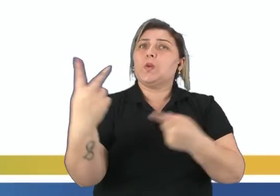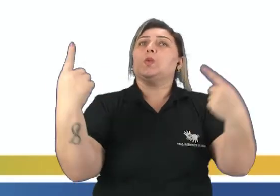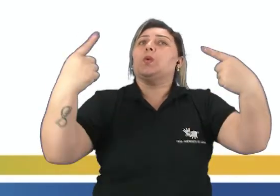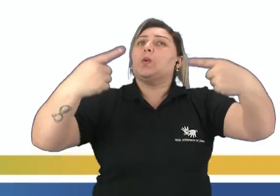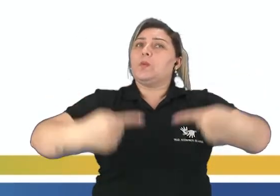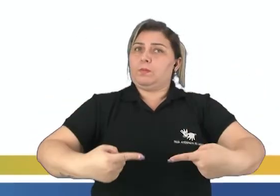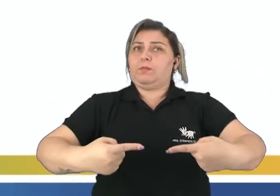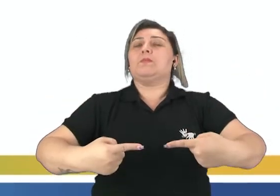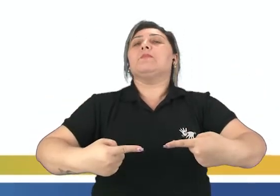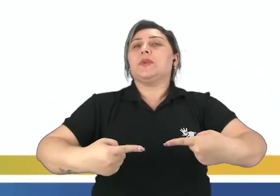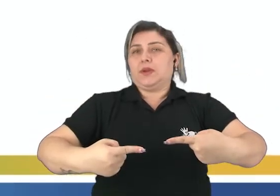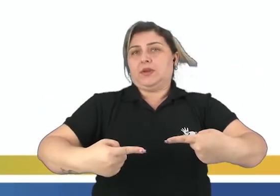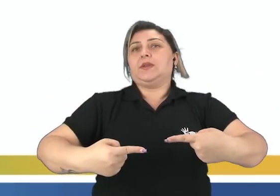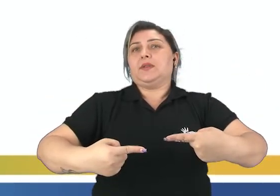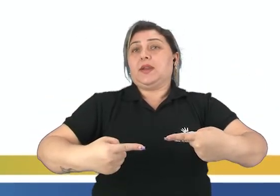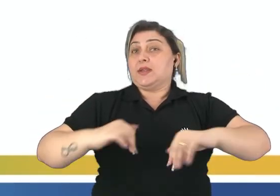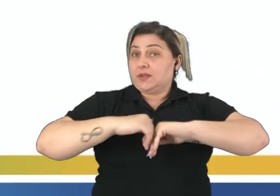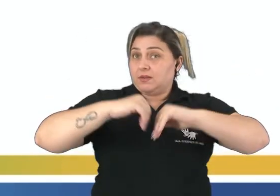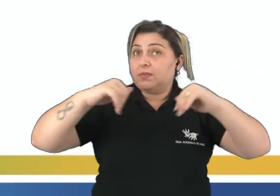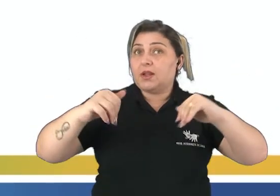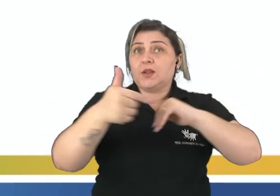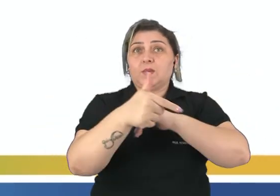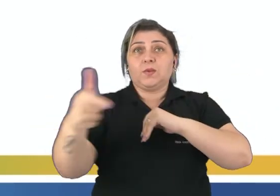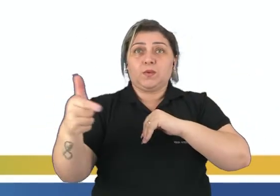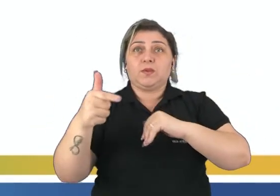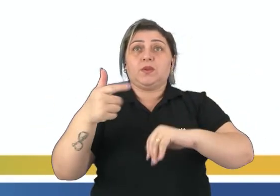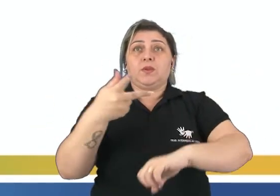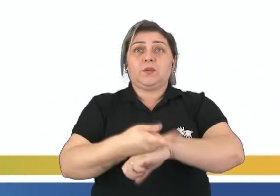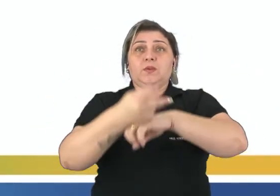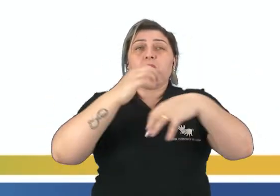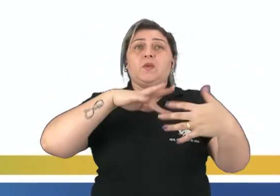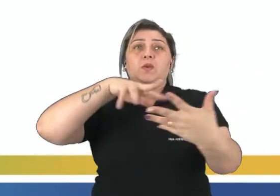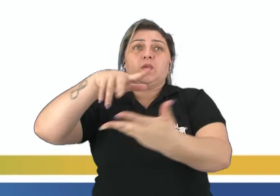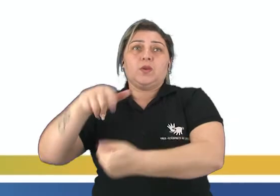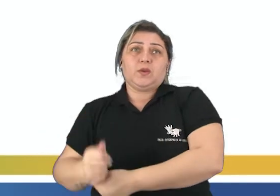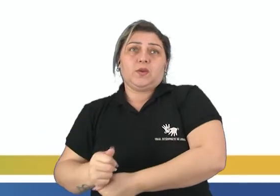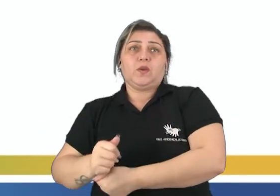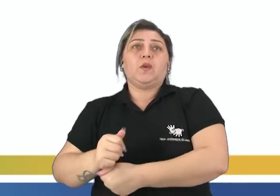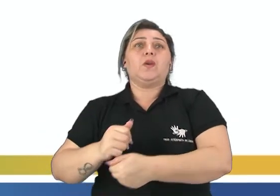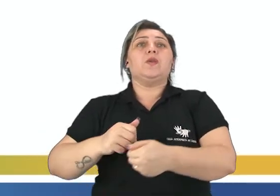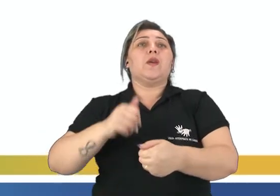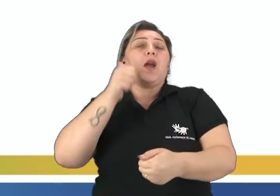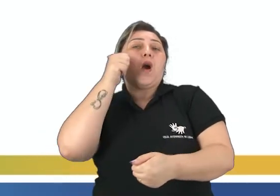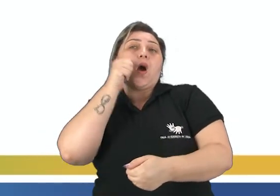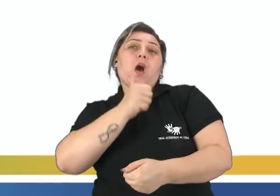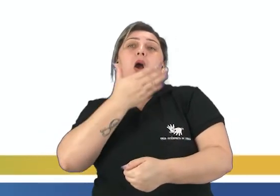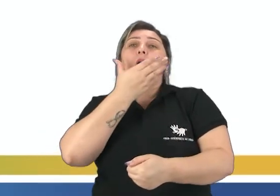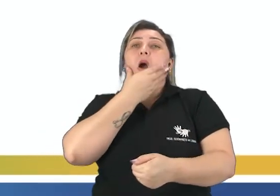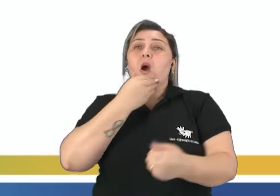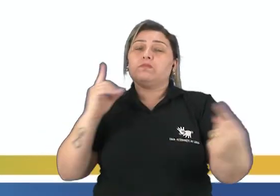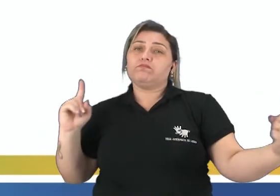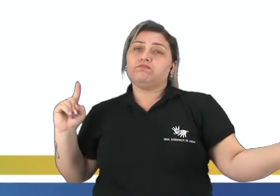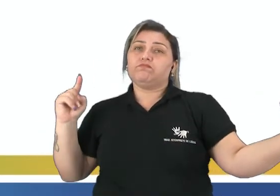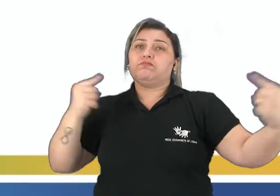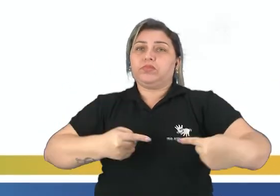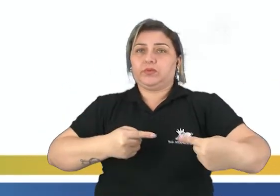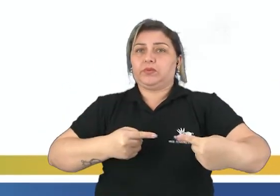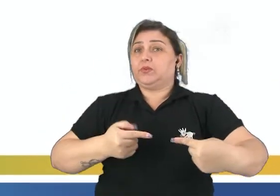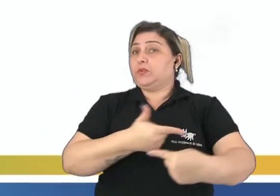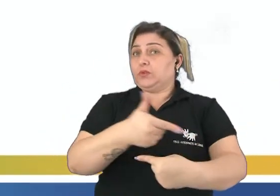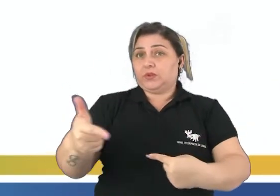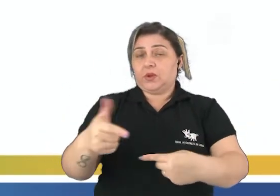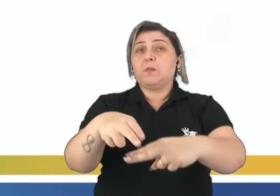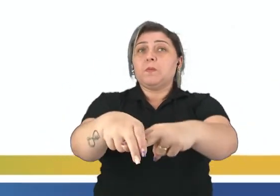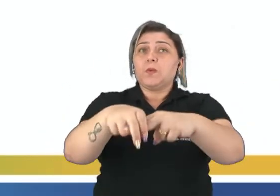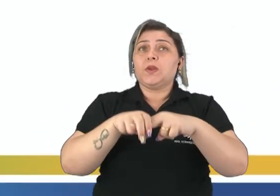competem entre si oficialmente. Não temos uma Copa do Mundo onde times masculinos e femininos se confrontam em campo.